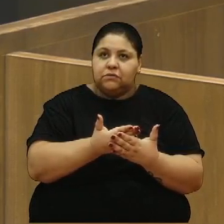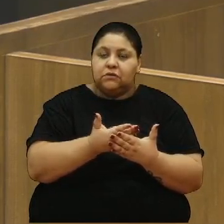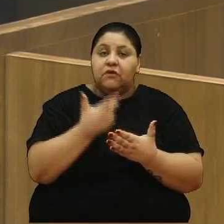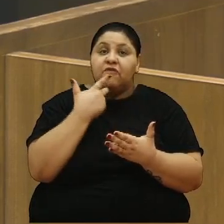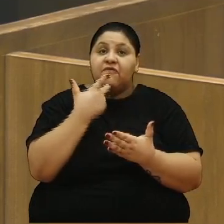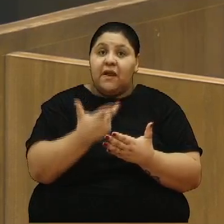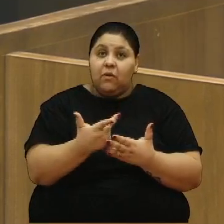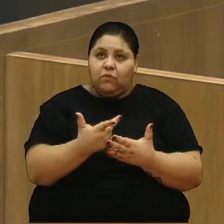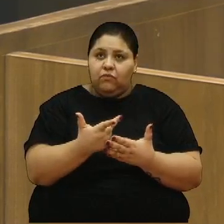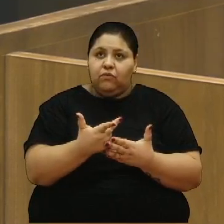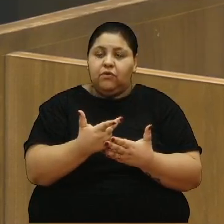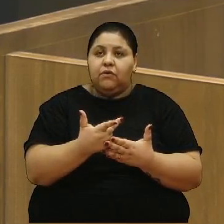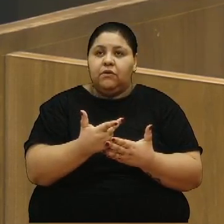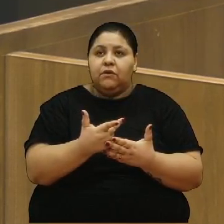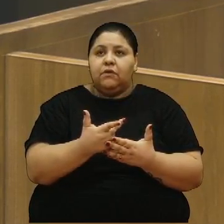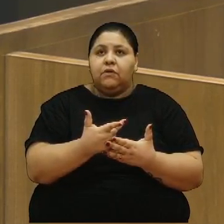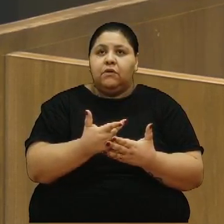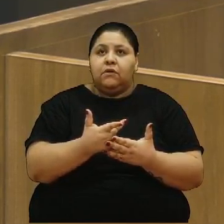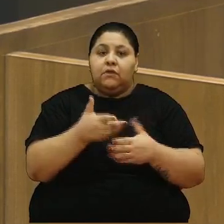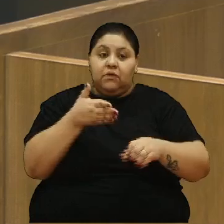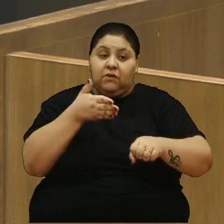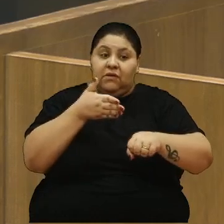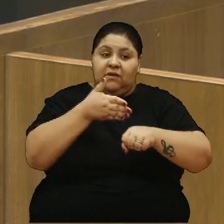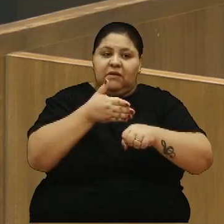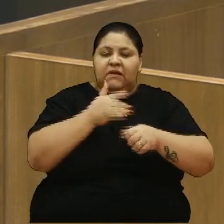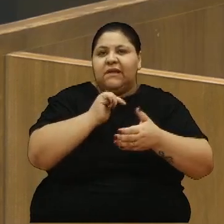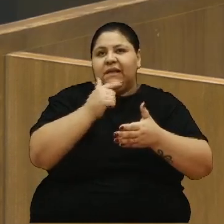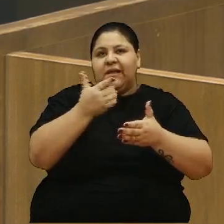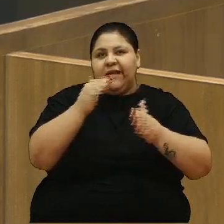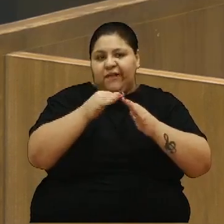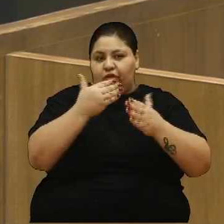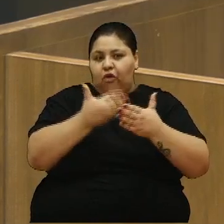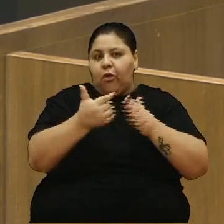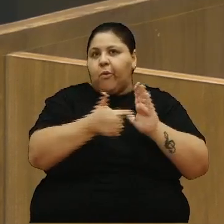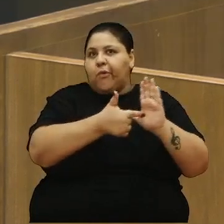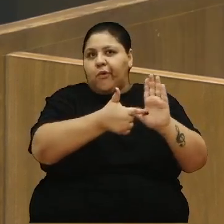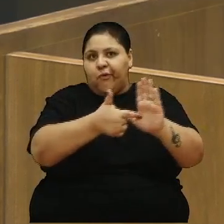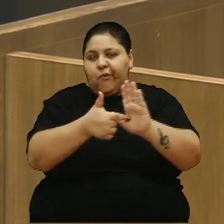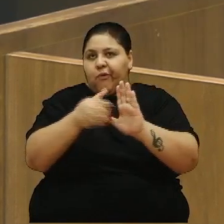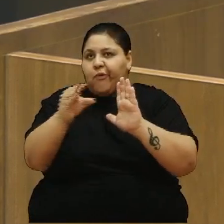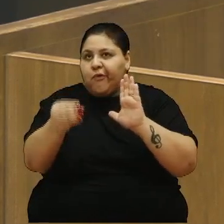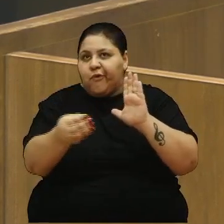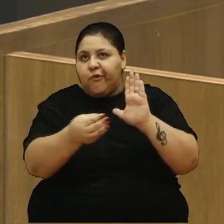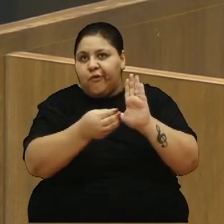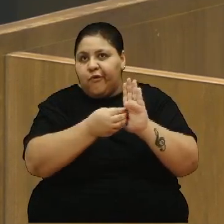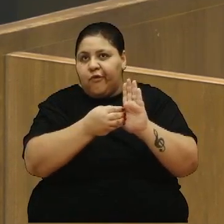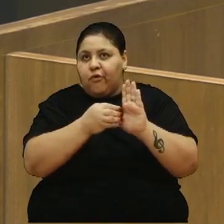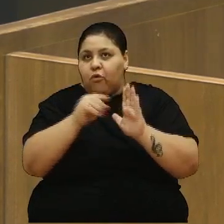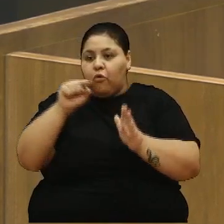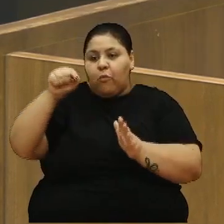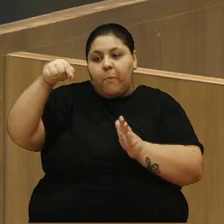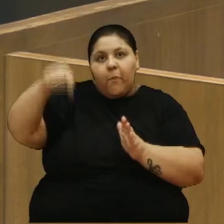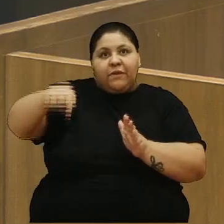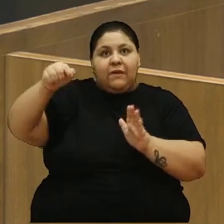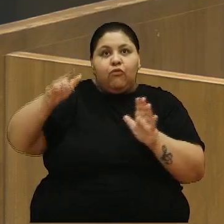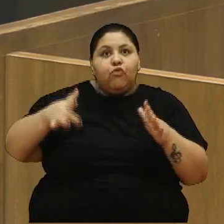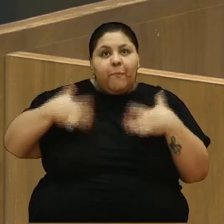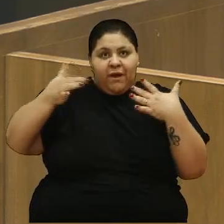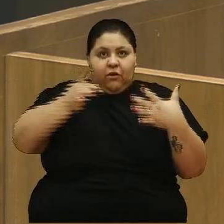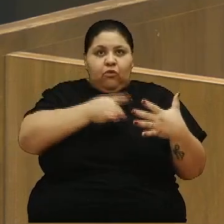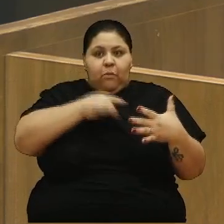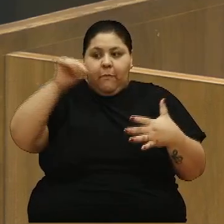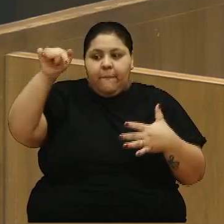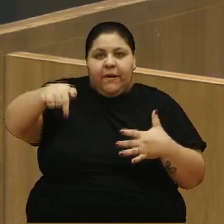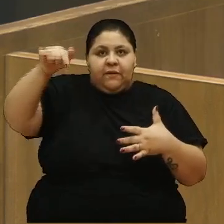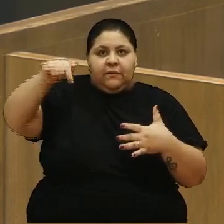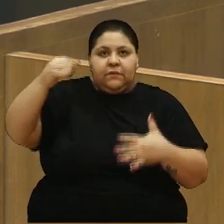destacou que ela, entre outras coisas, colocou o botão do pânico. Aí,